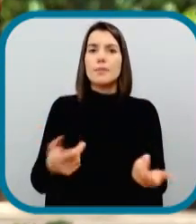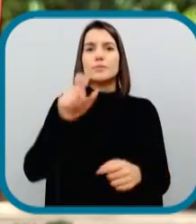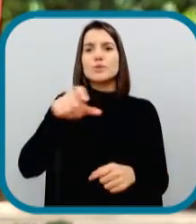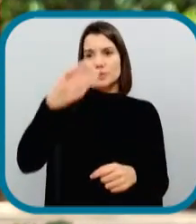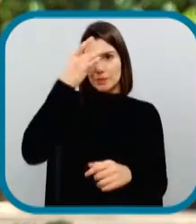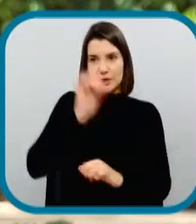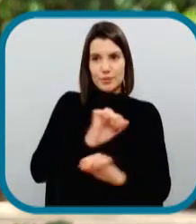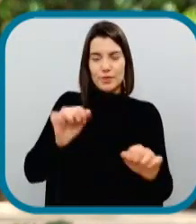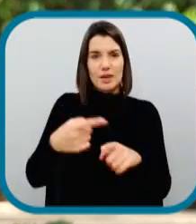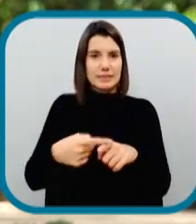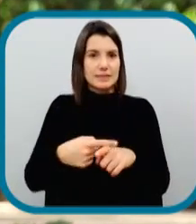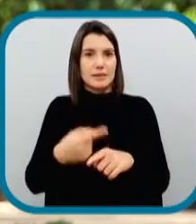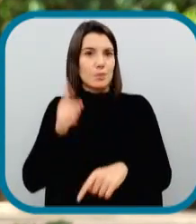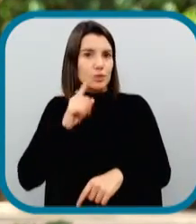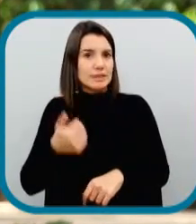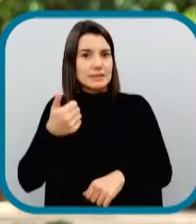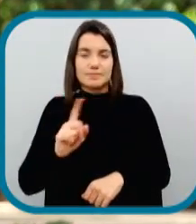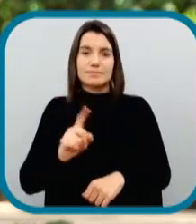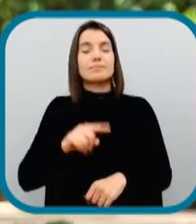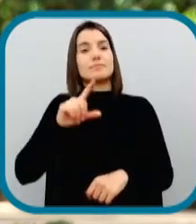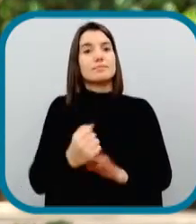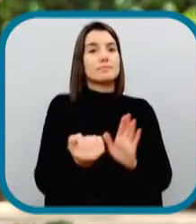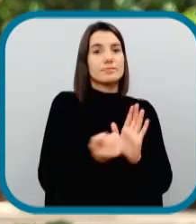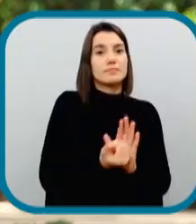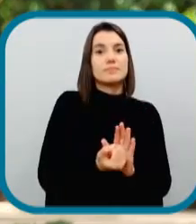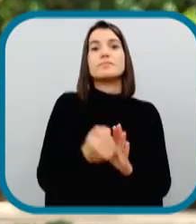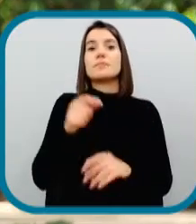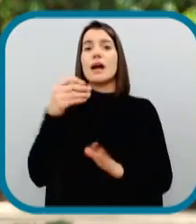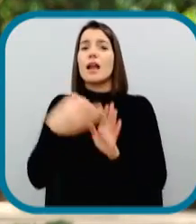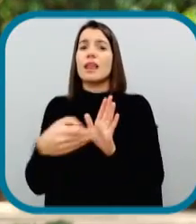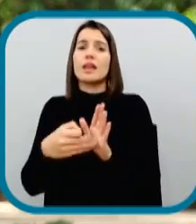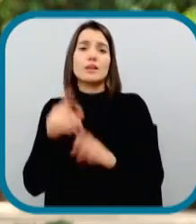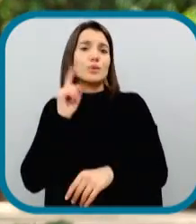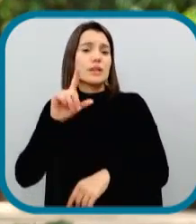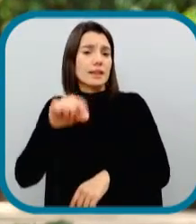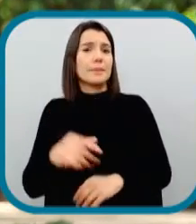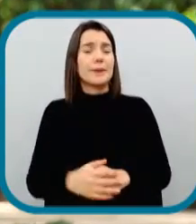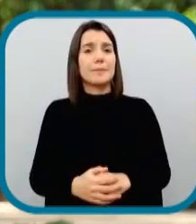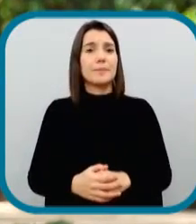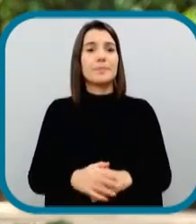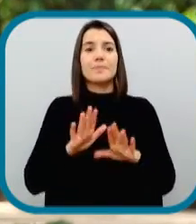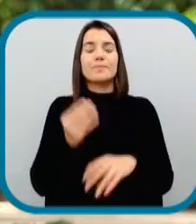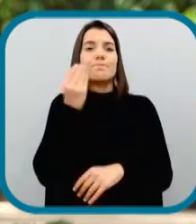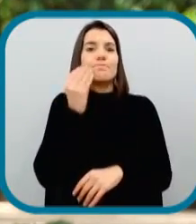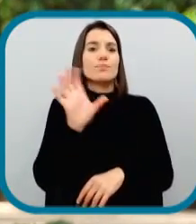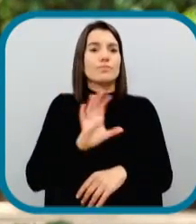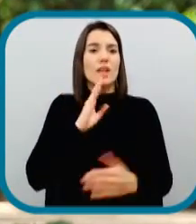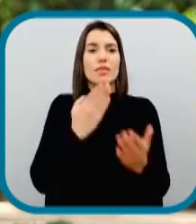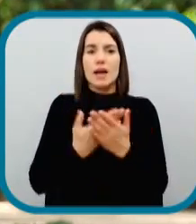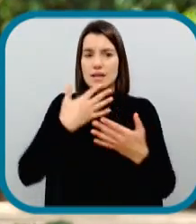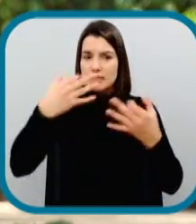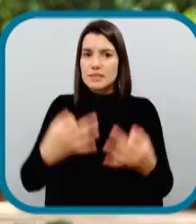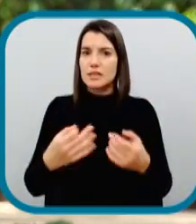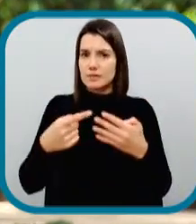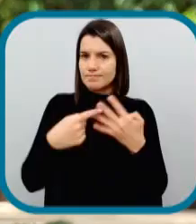com a ótica do consumidor que interessa. A eficácia da relação entre a marca e o cliente também é essencial. Mas de que